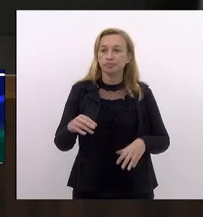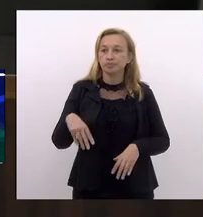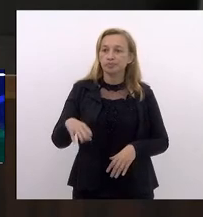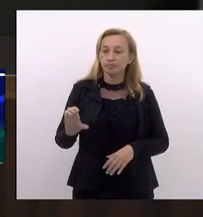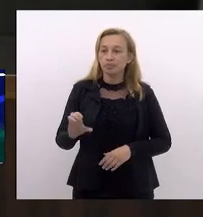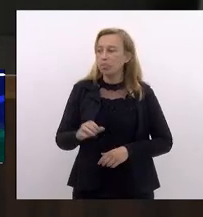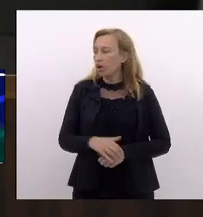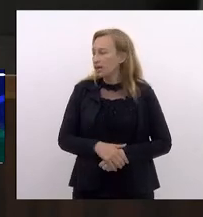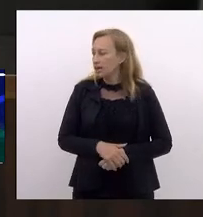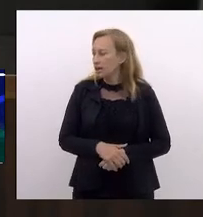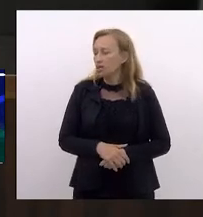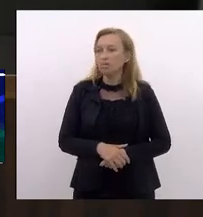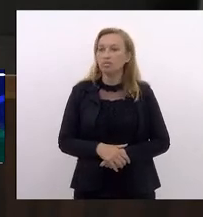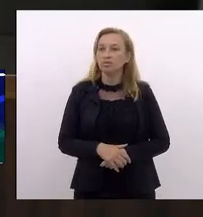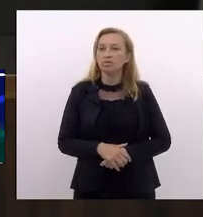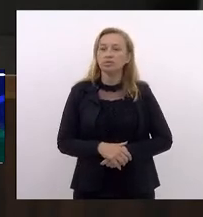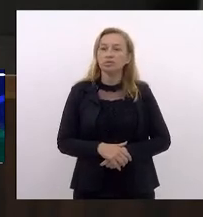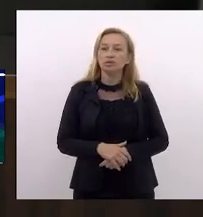Ok